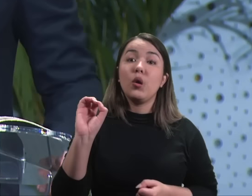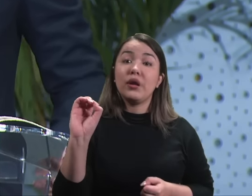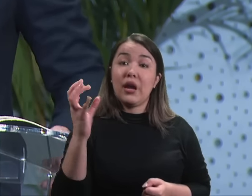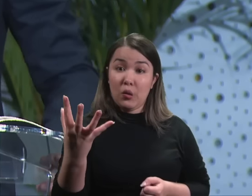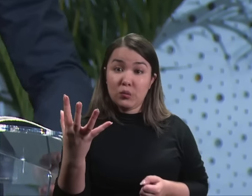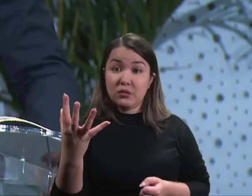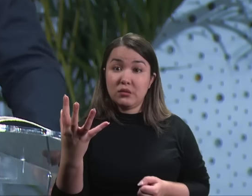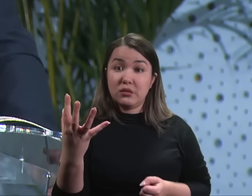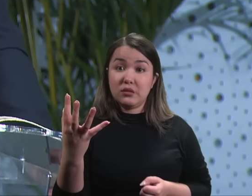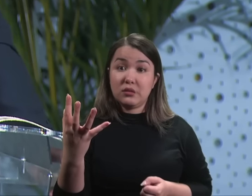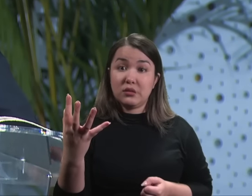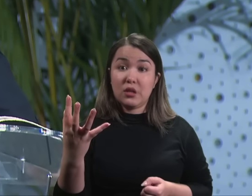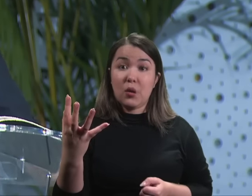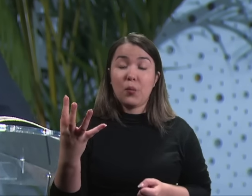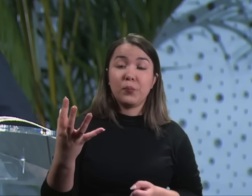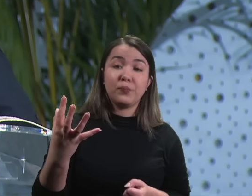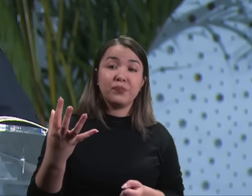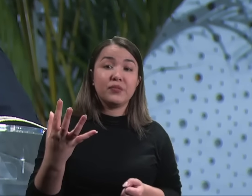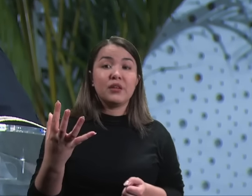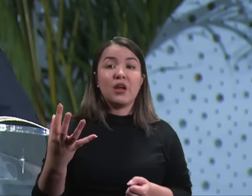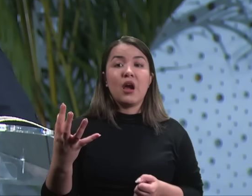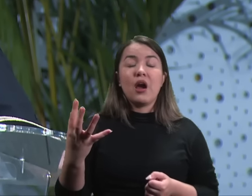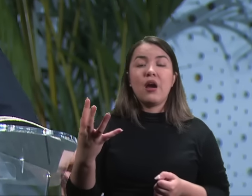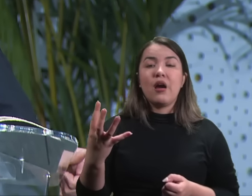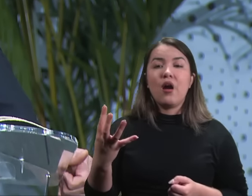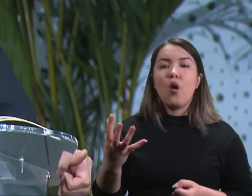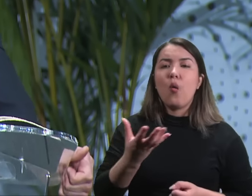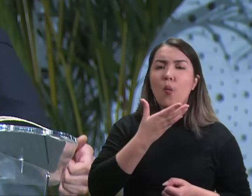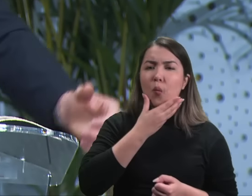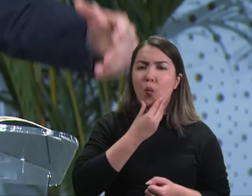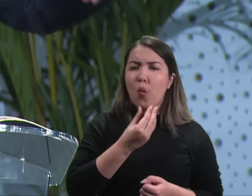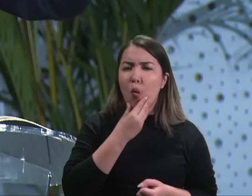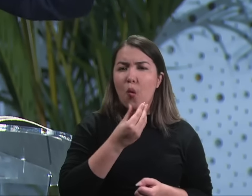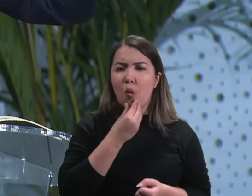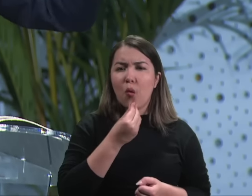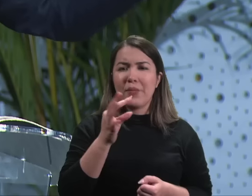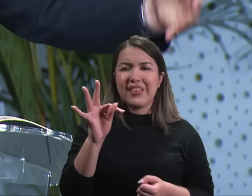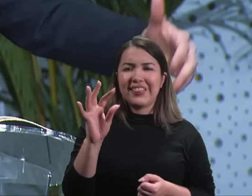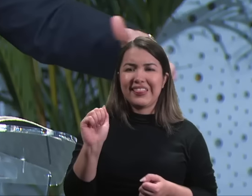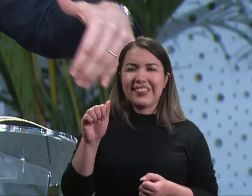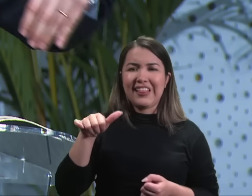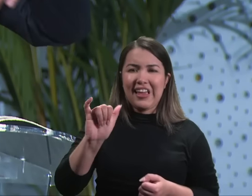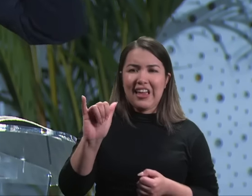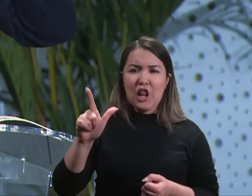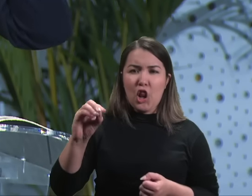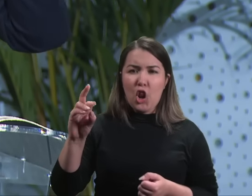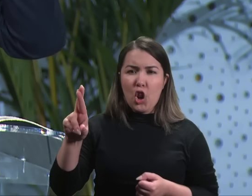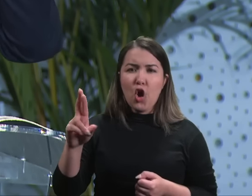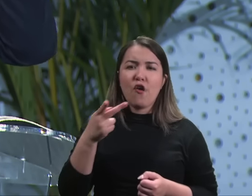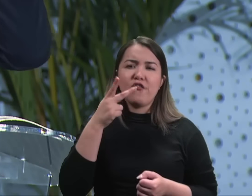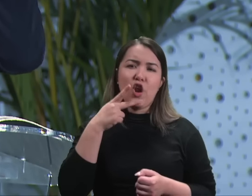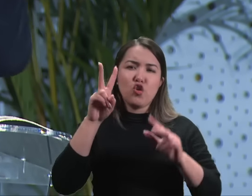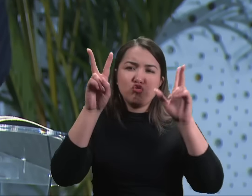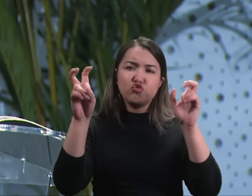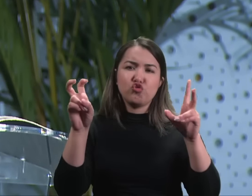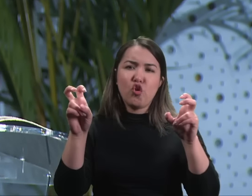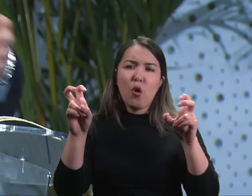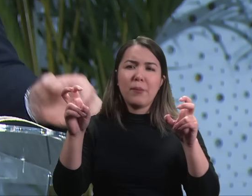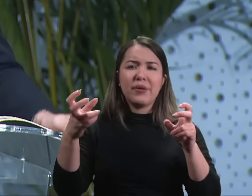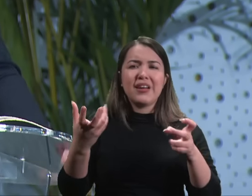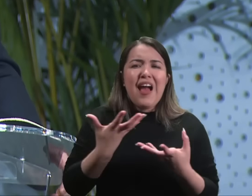do grande desapontamento diz Taylor bant desapontamento esse do dia do grande desapontamento dessa